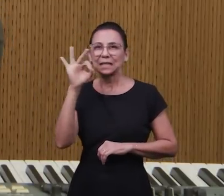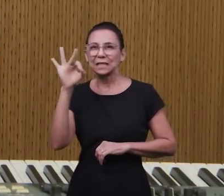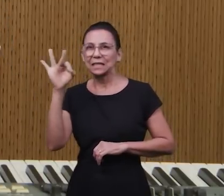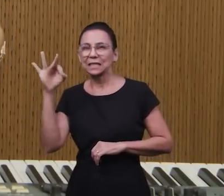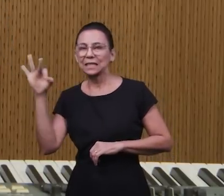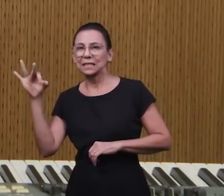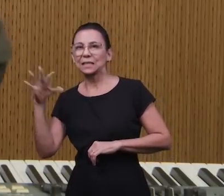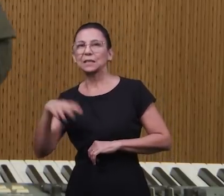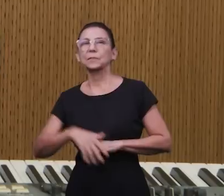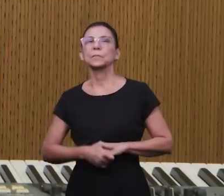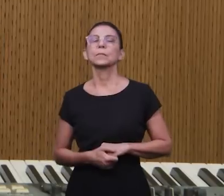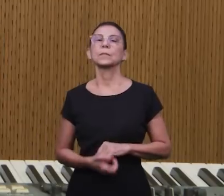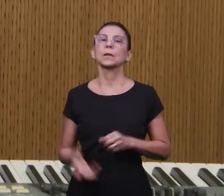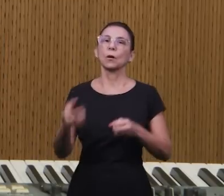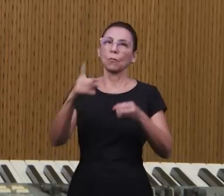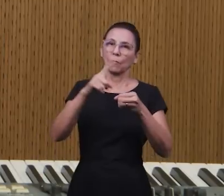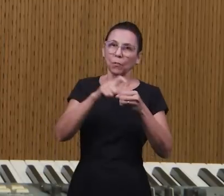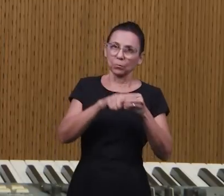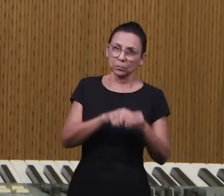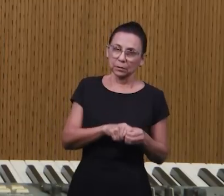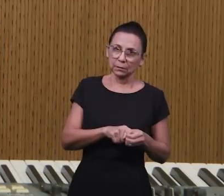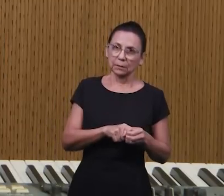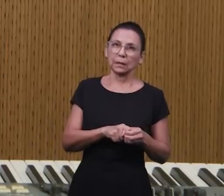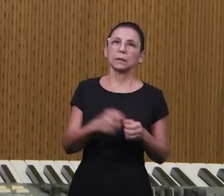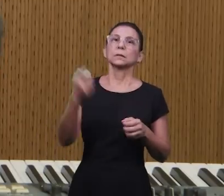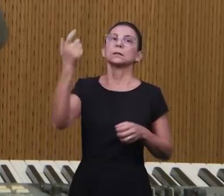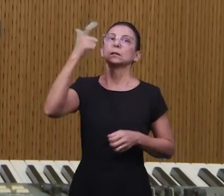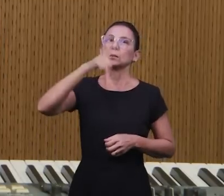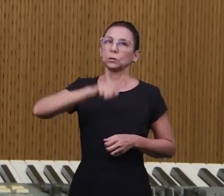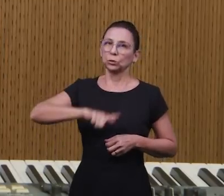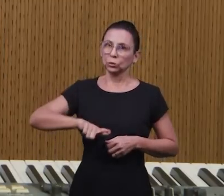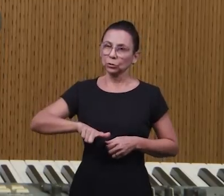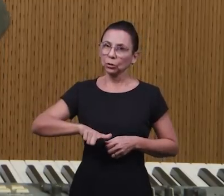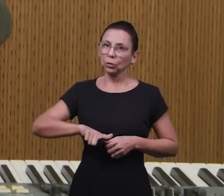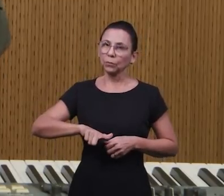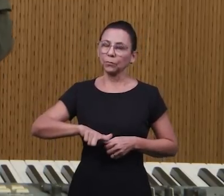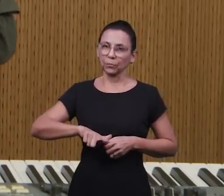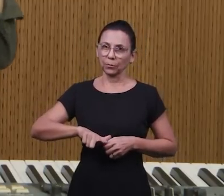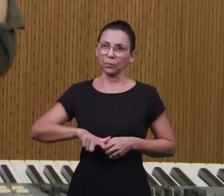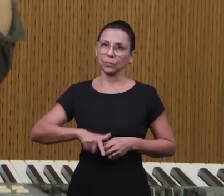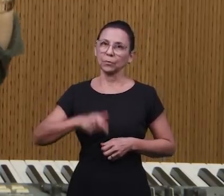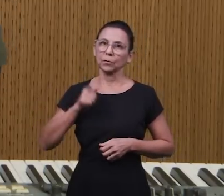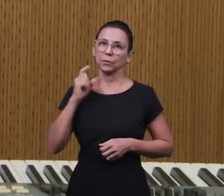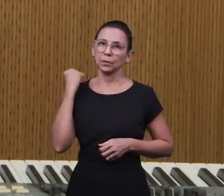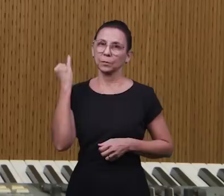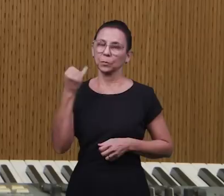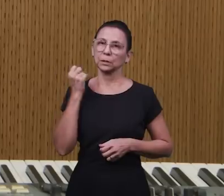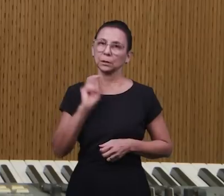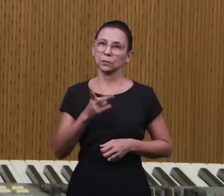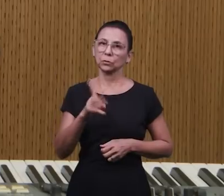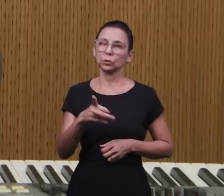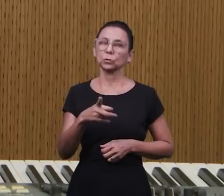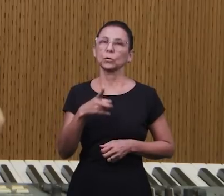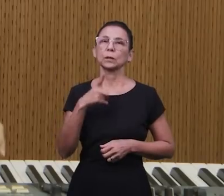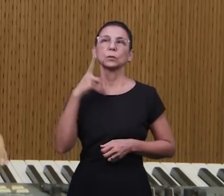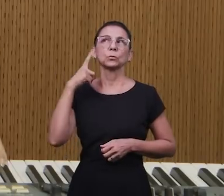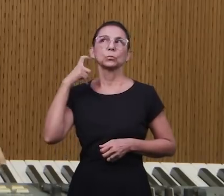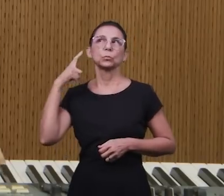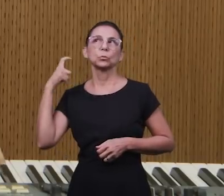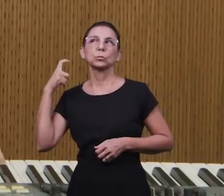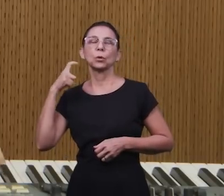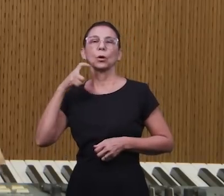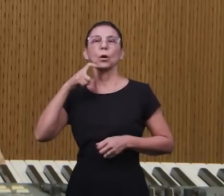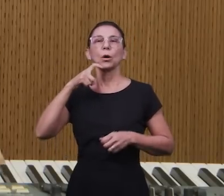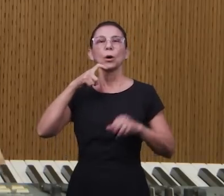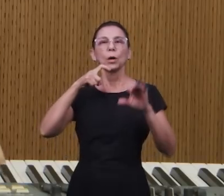preciso voltar e fazer de novo, porque é importante essa continuidade do som e da vibração da